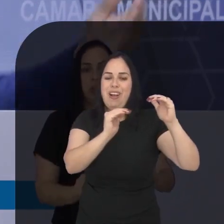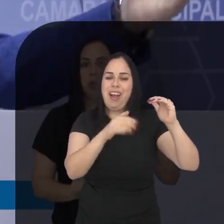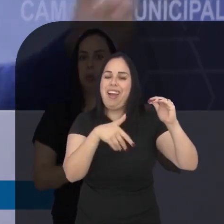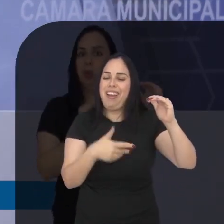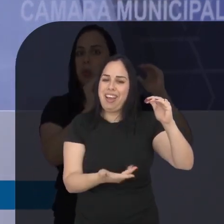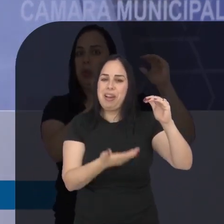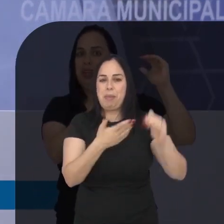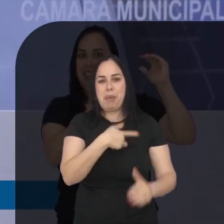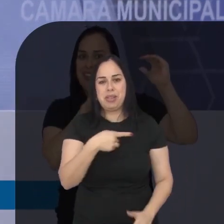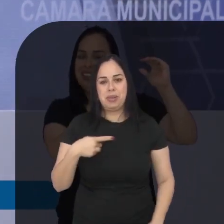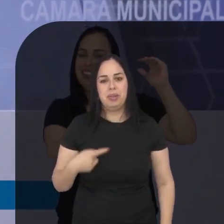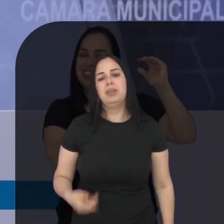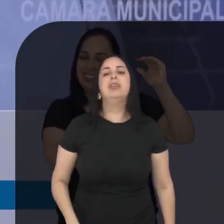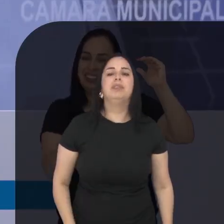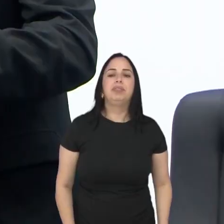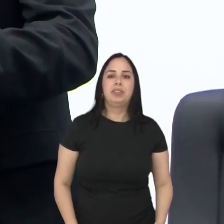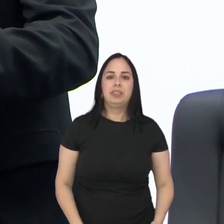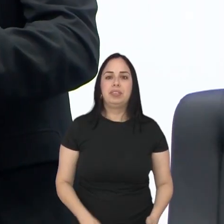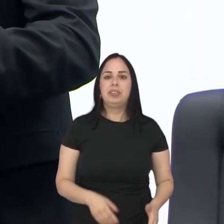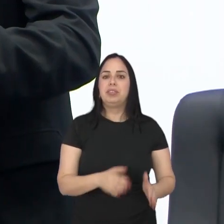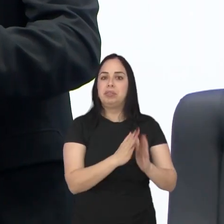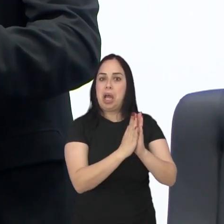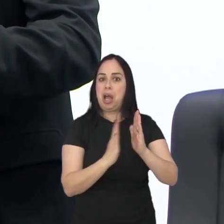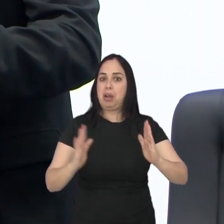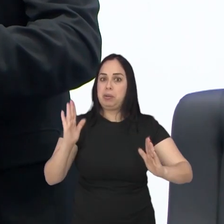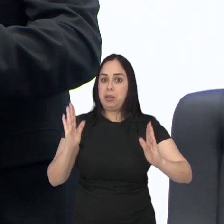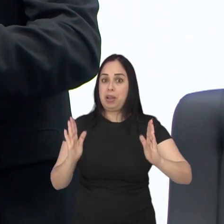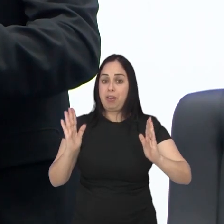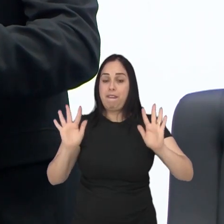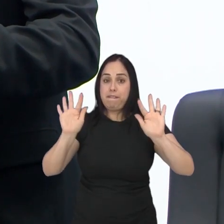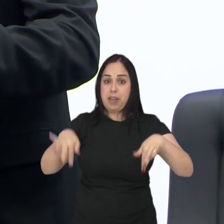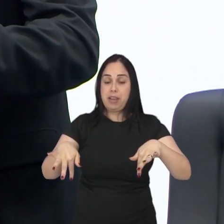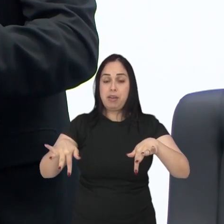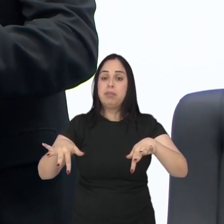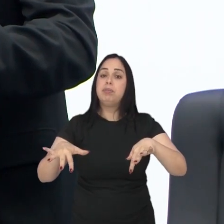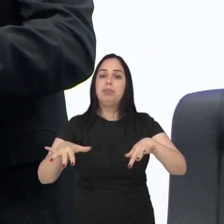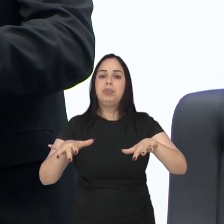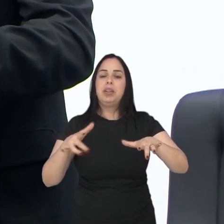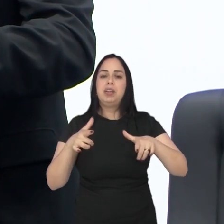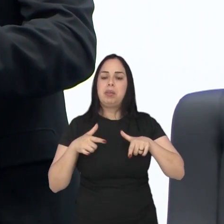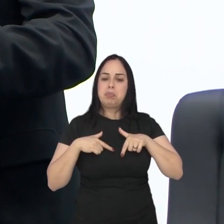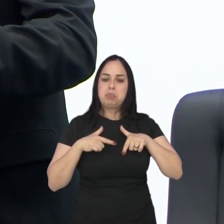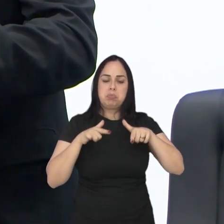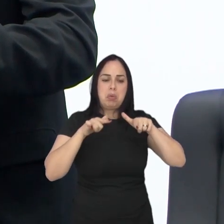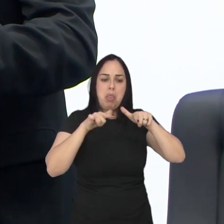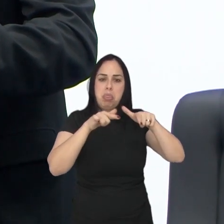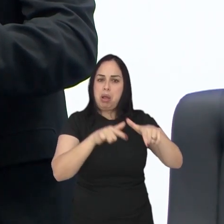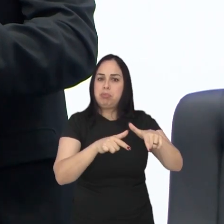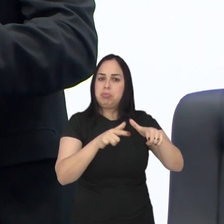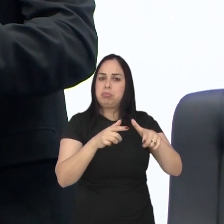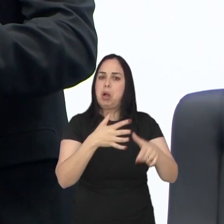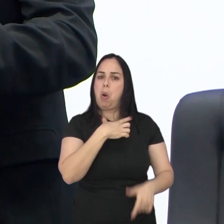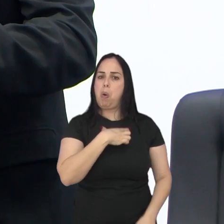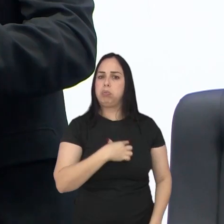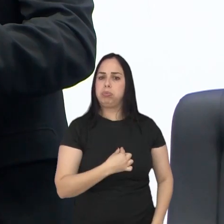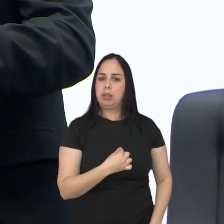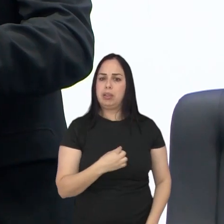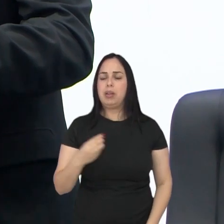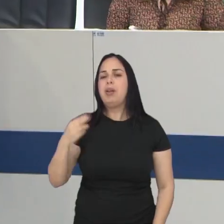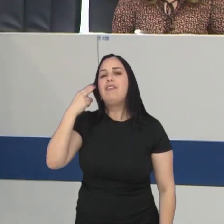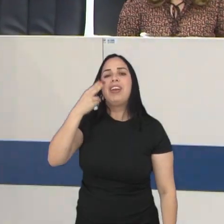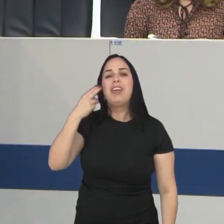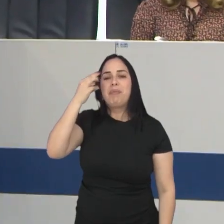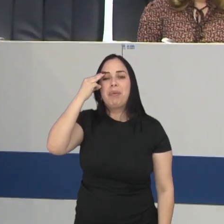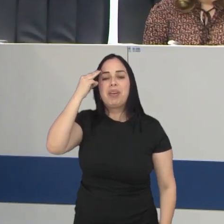como o nosso pastor Toninho. No fim da cerimônia, a medalha Cassiano Ricardo foi entregue pelo vereador Marcelo